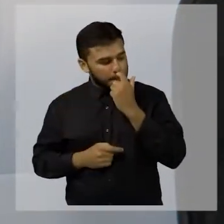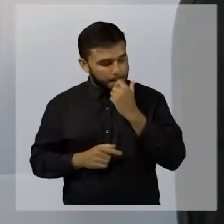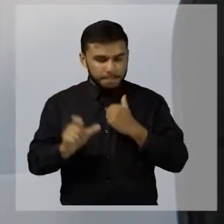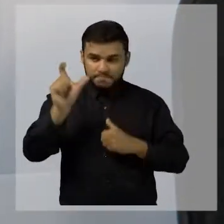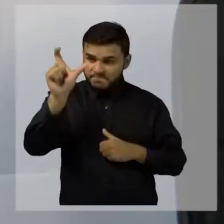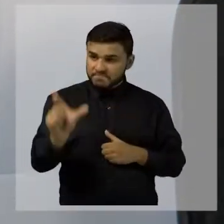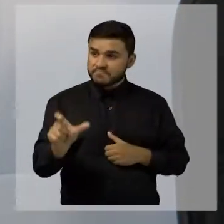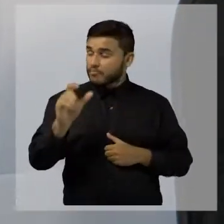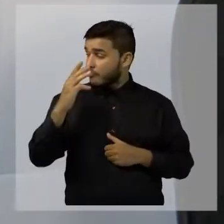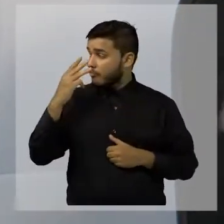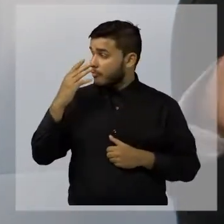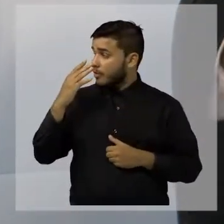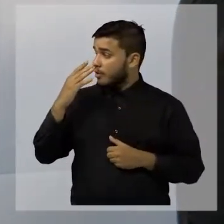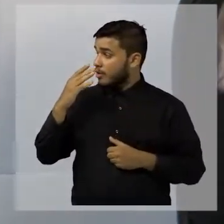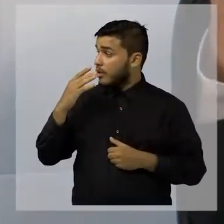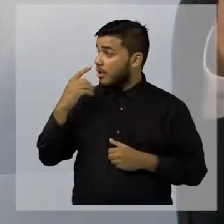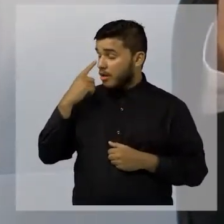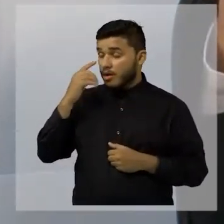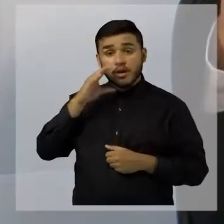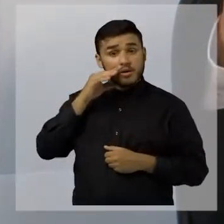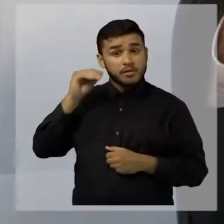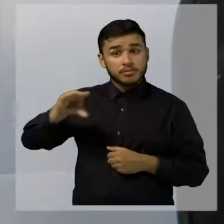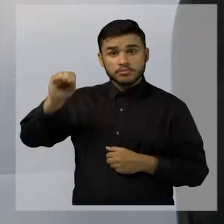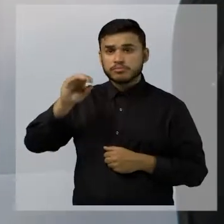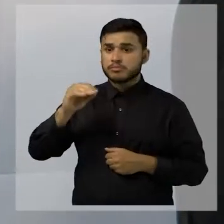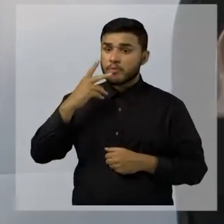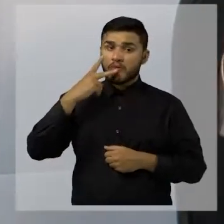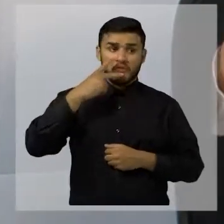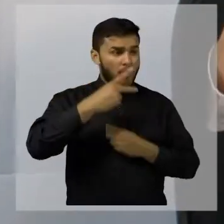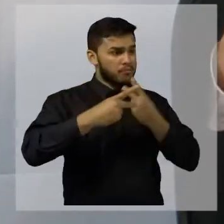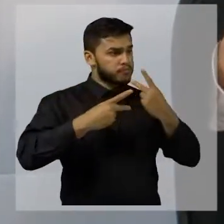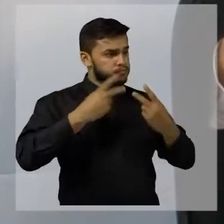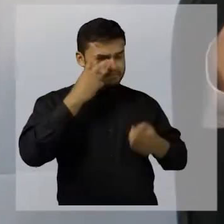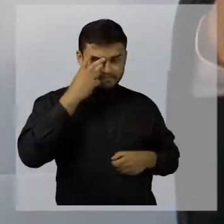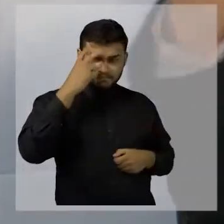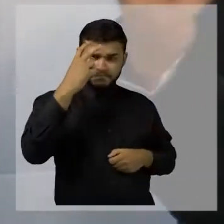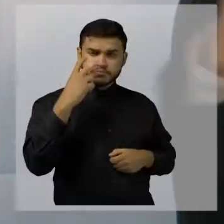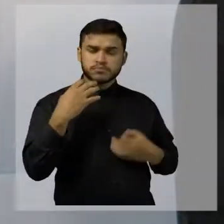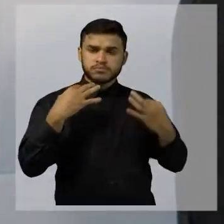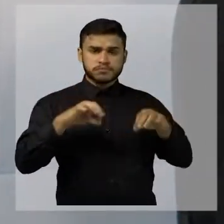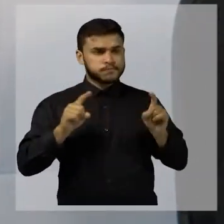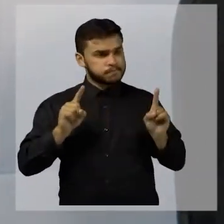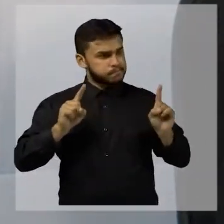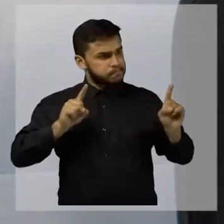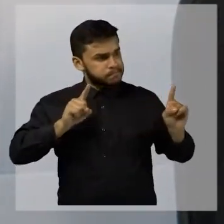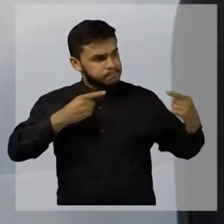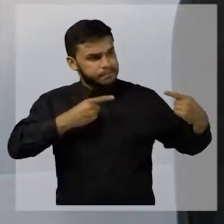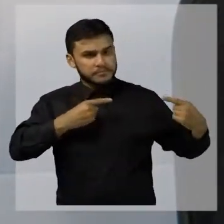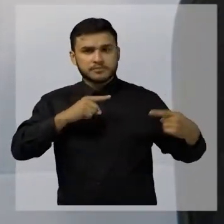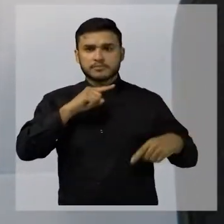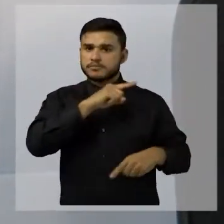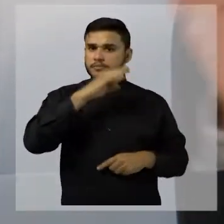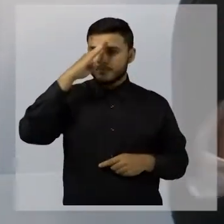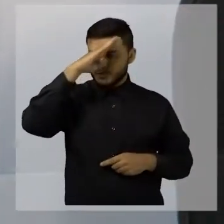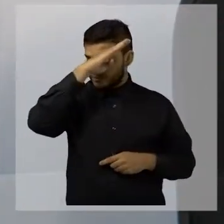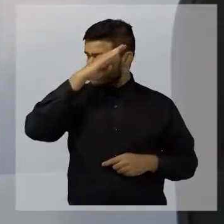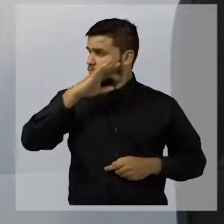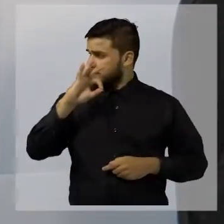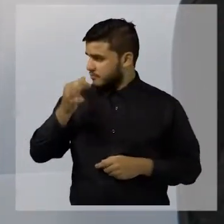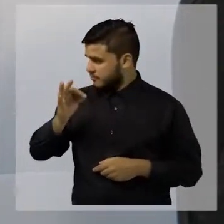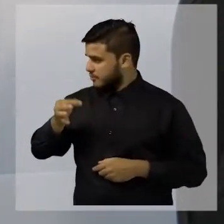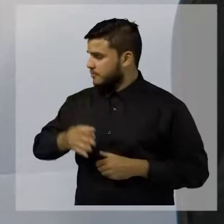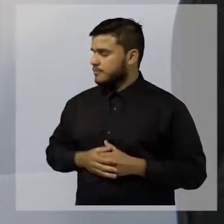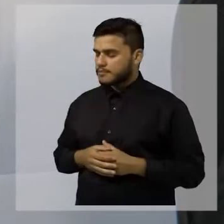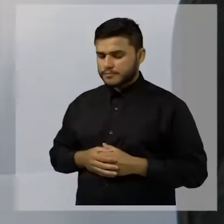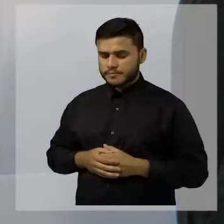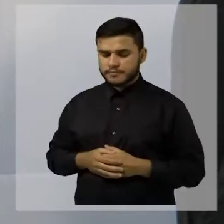de uma oposição à altura, verbalmente, de Jair Messias Bolsonaro. Aonde eu quero chegar